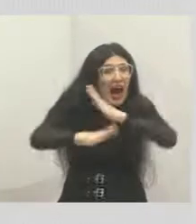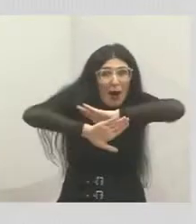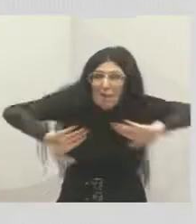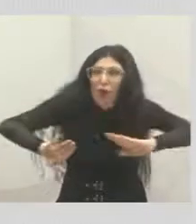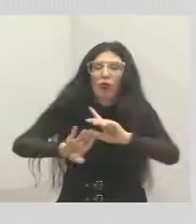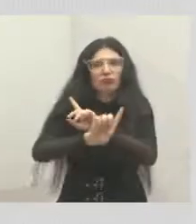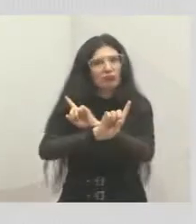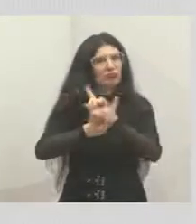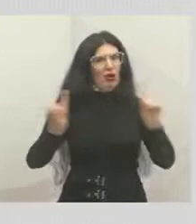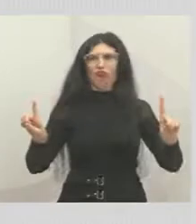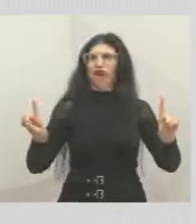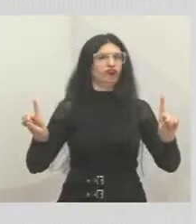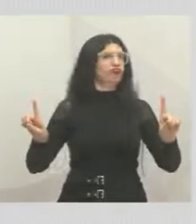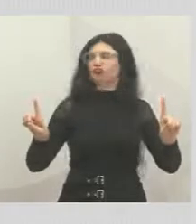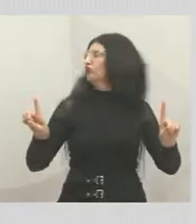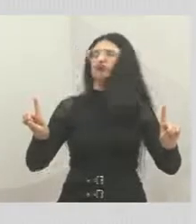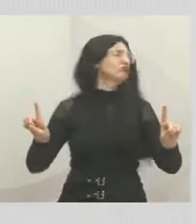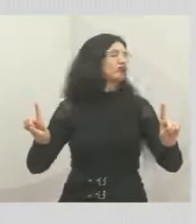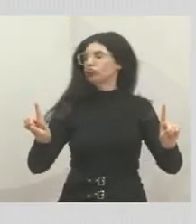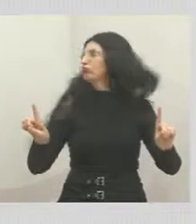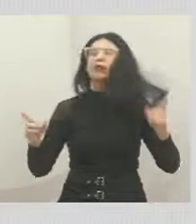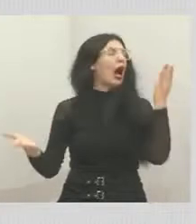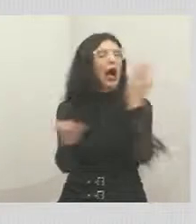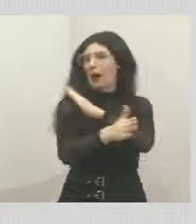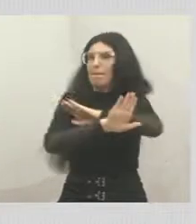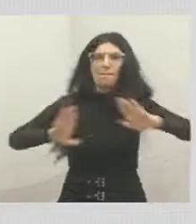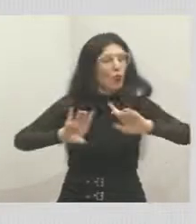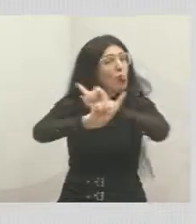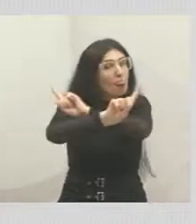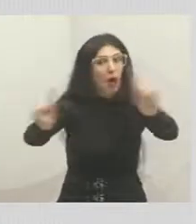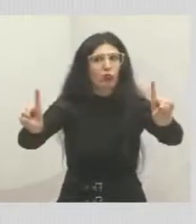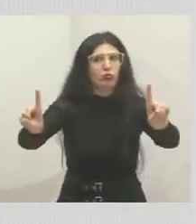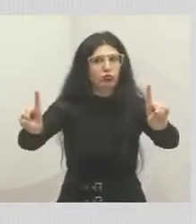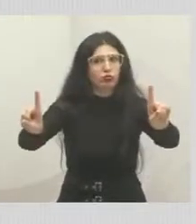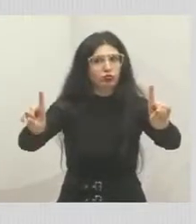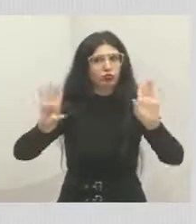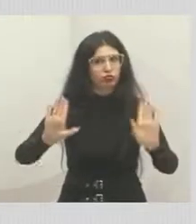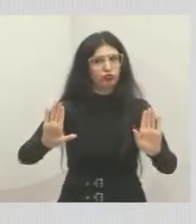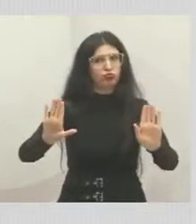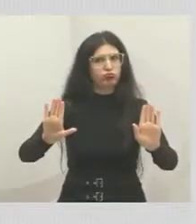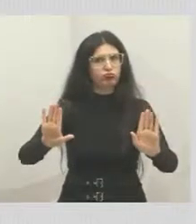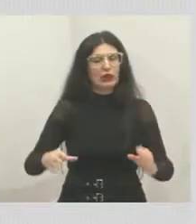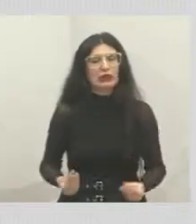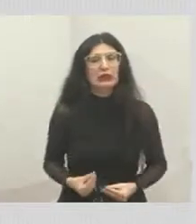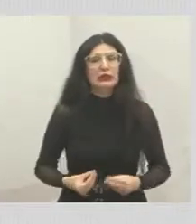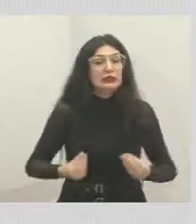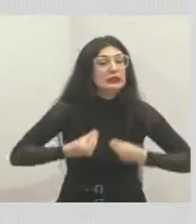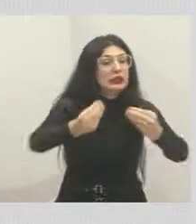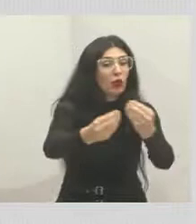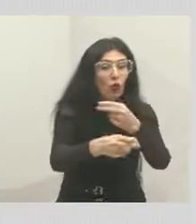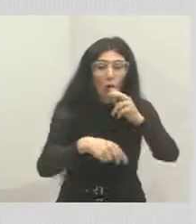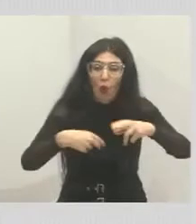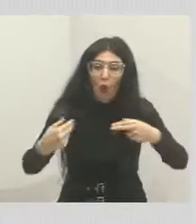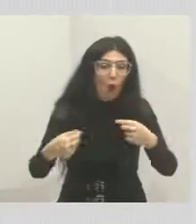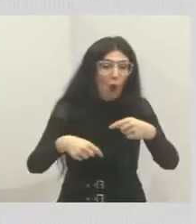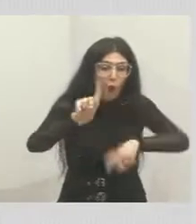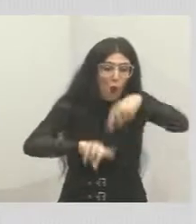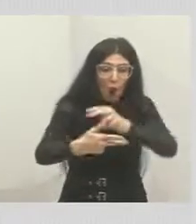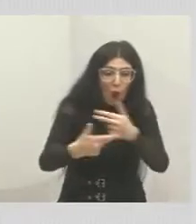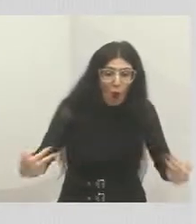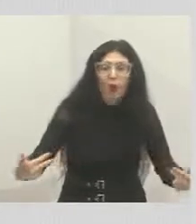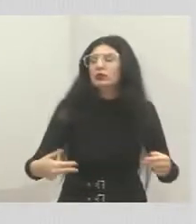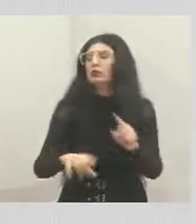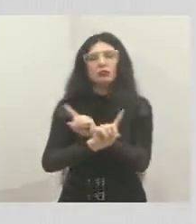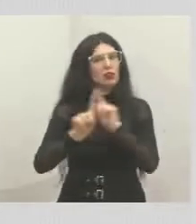exercício, ainda não tinha configurado o encerramento do serviço ou a entrega da mercadoria, que ocorreu somente no